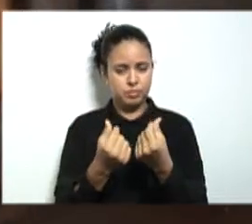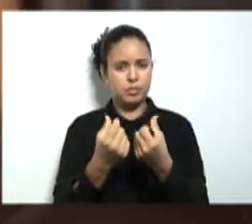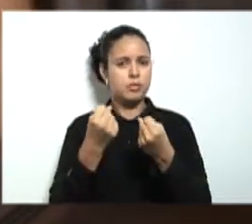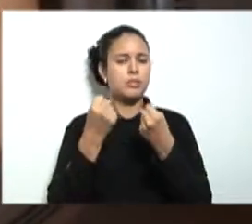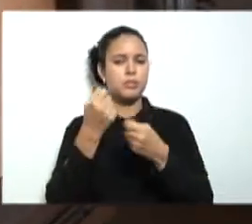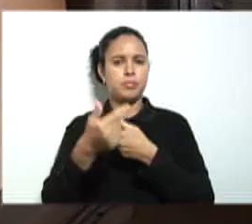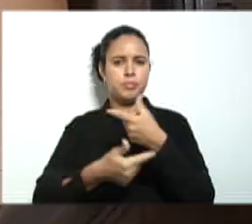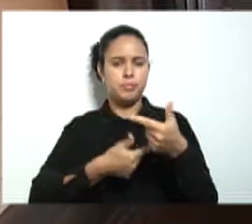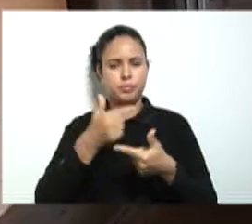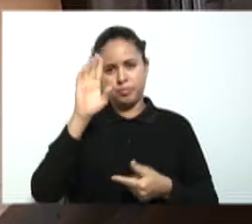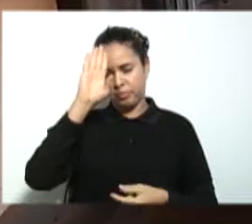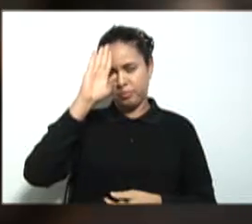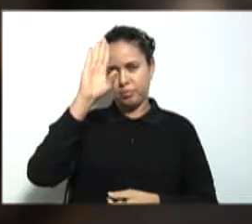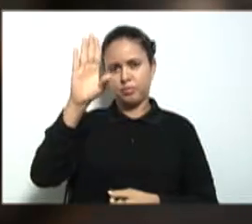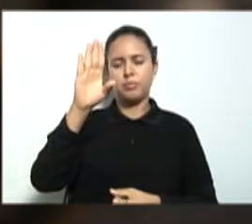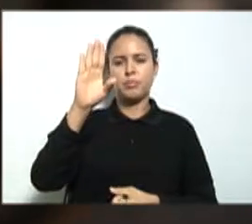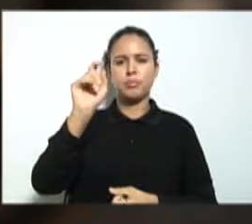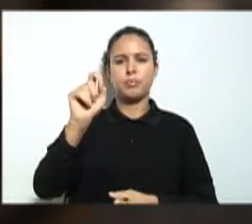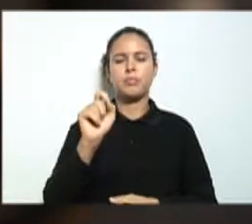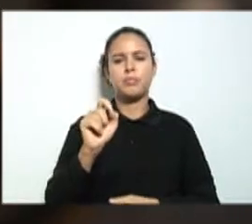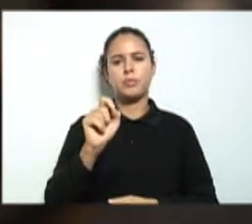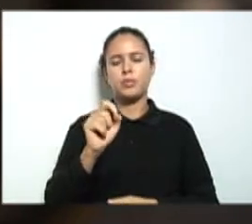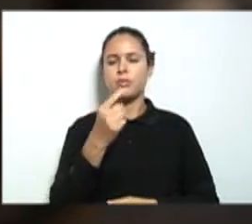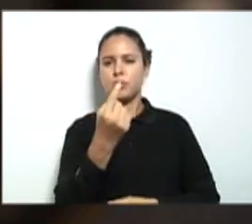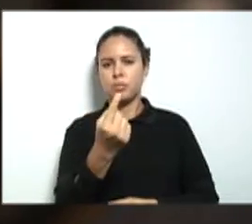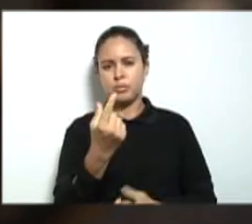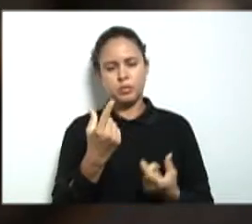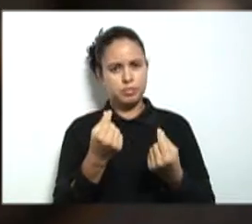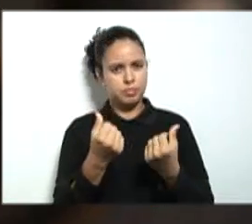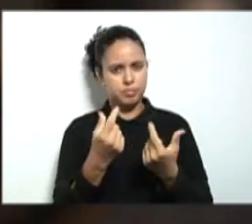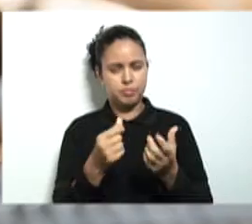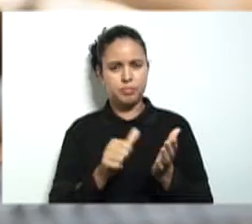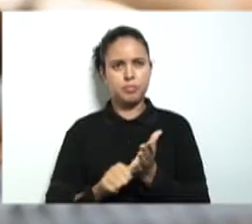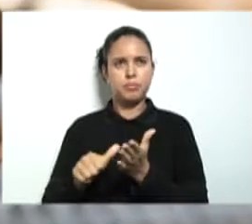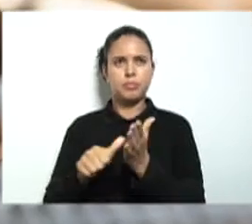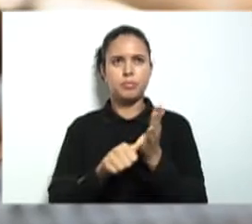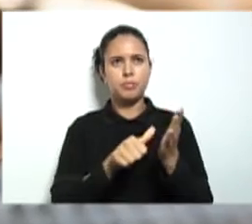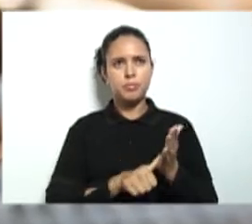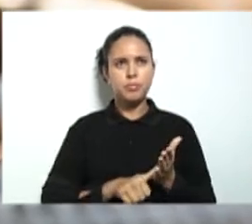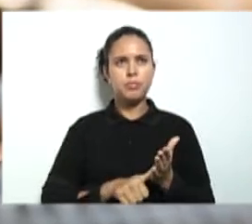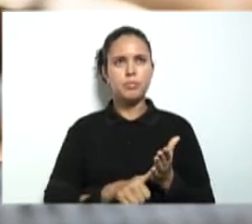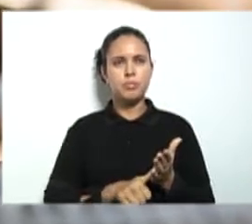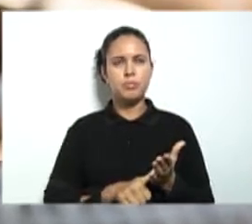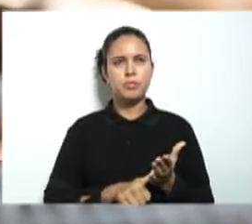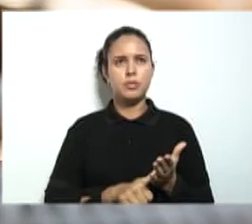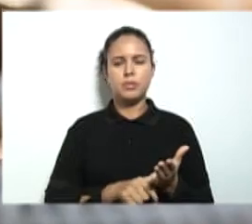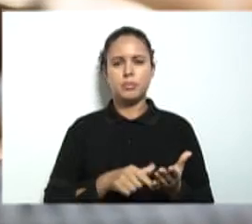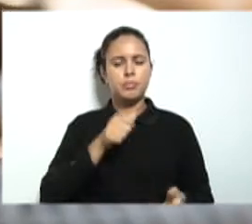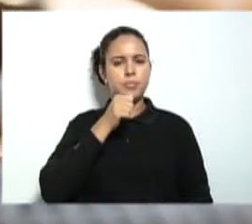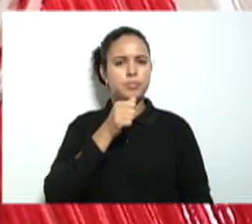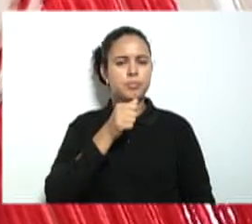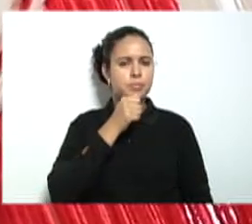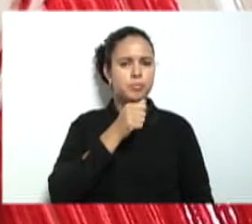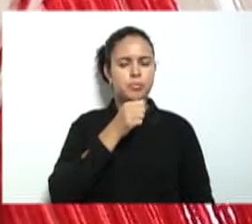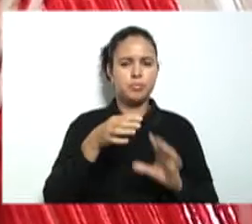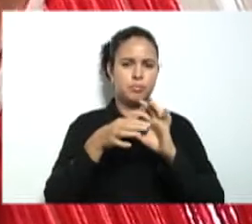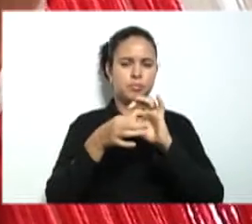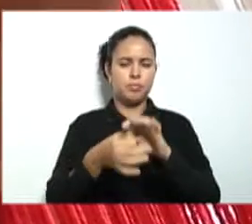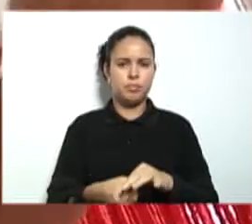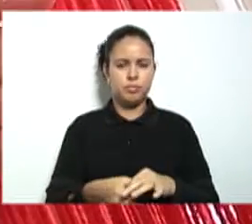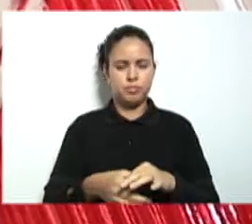o principal e muitas vezes o único capital dos cooperados. E eles não têm um vínculo de trabalho com a